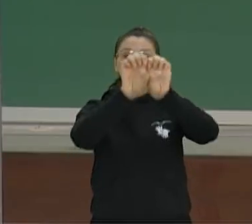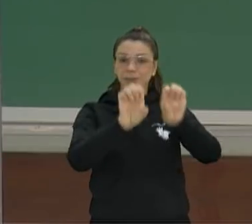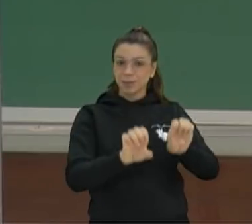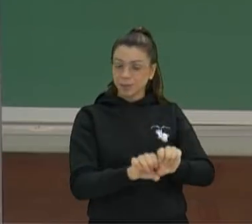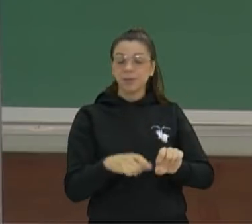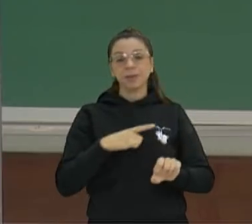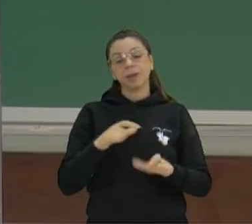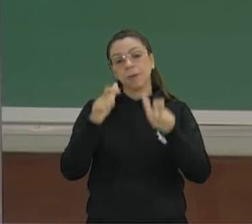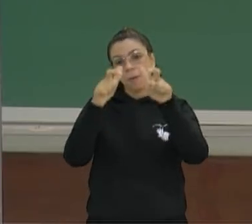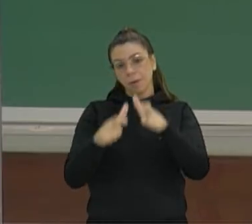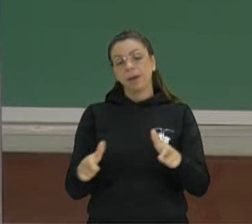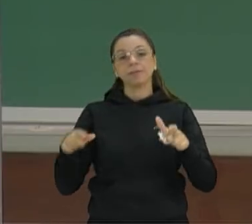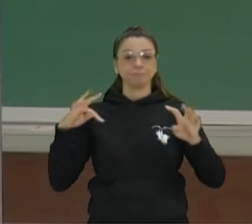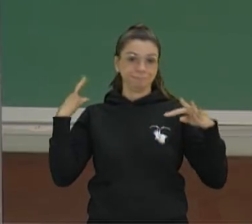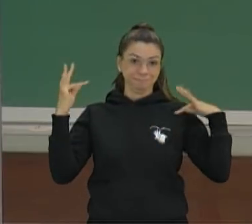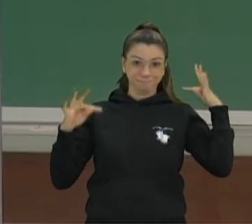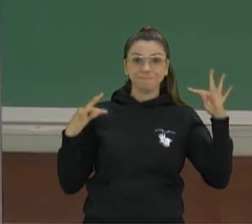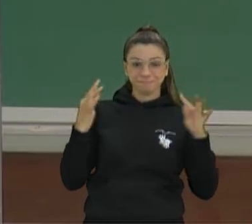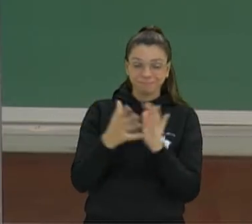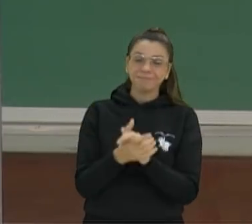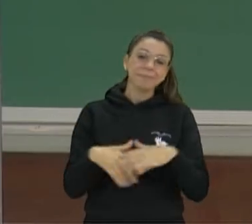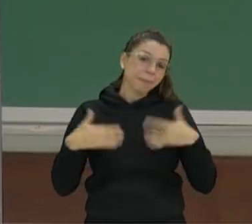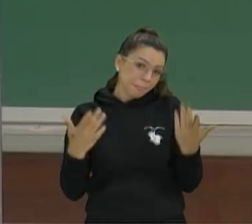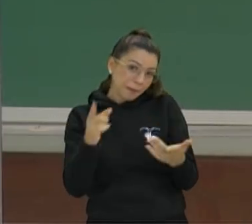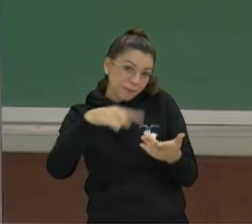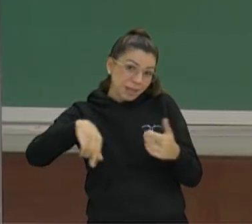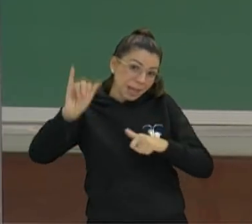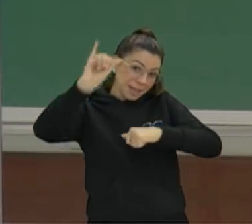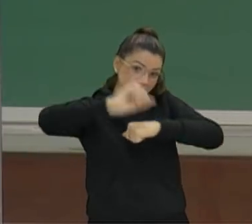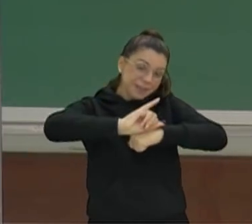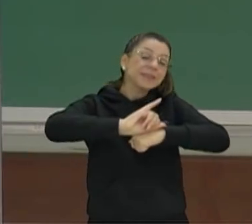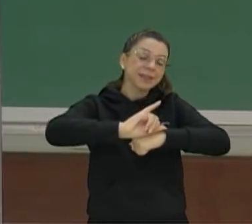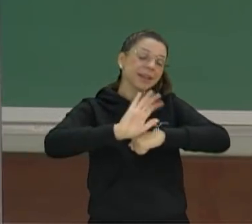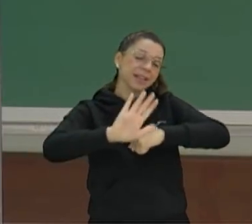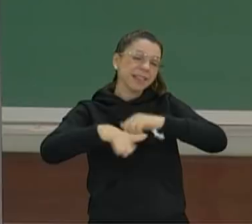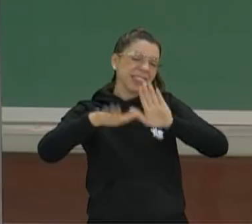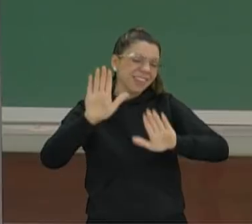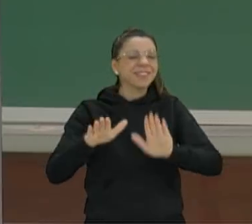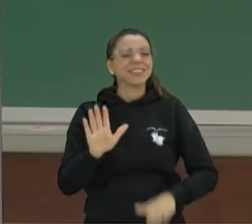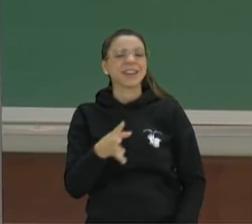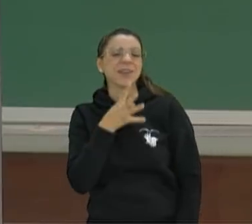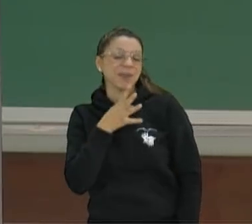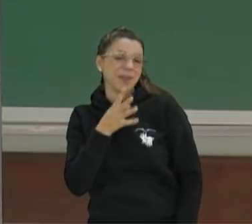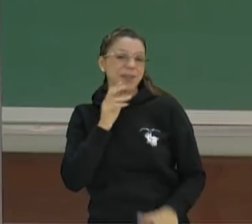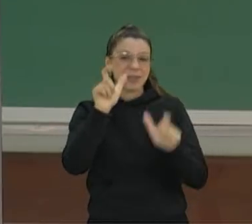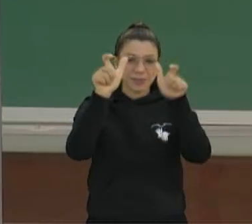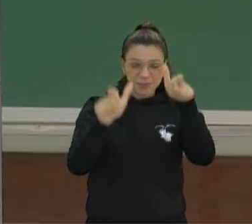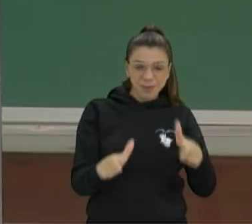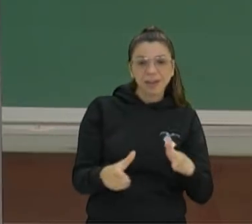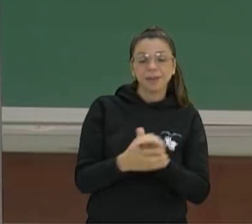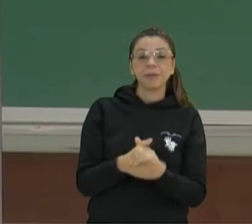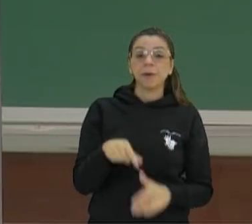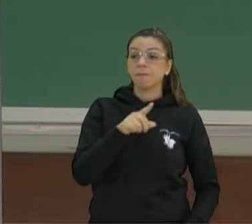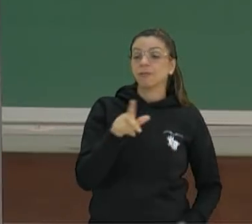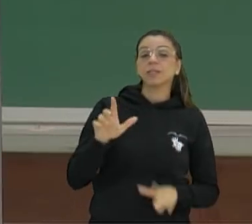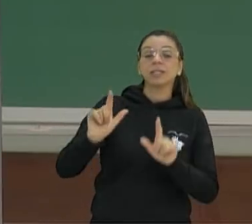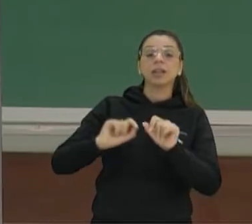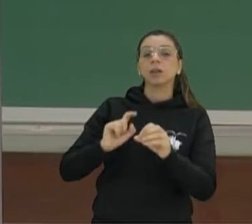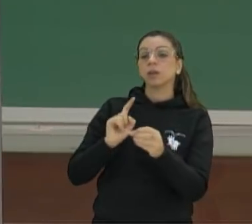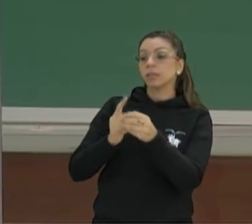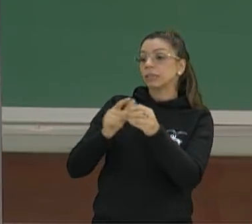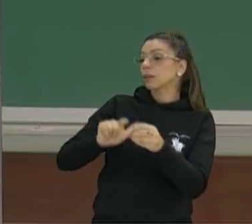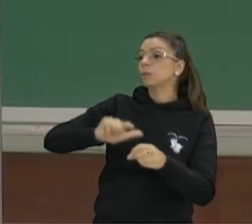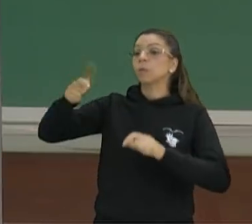são os pontos turísticos nossos, certo? Então, para você que é da capital, talvez já conheça alguns desses lugares, né? Para você que é aí das